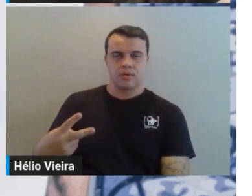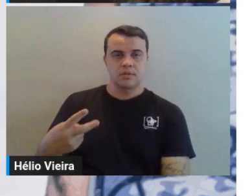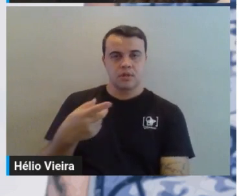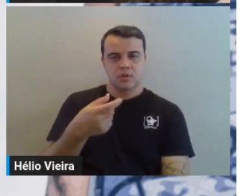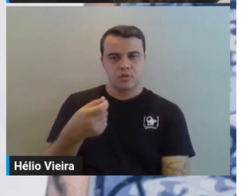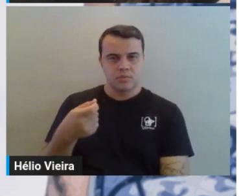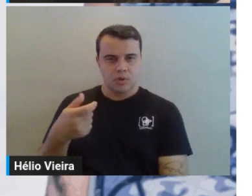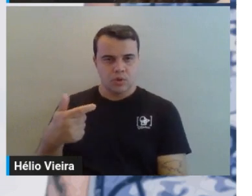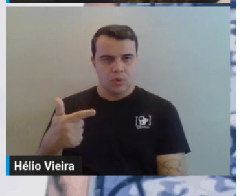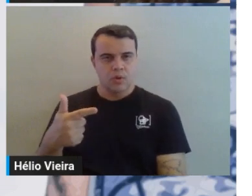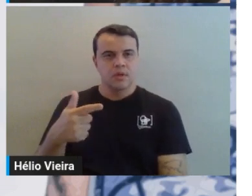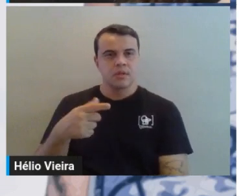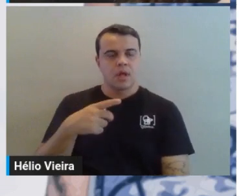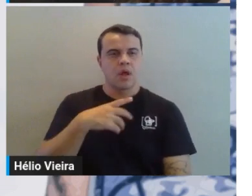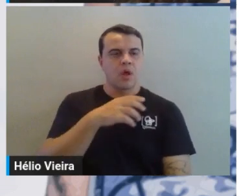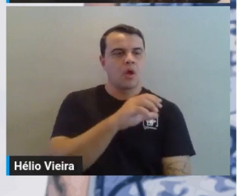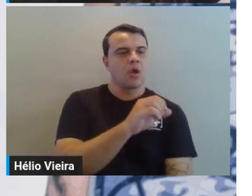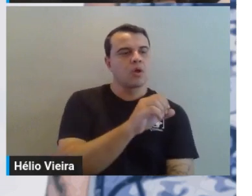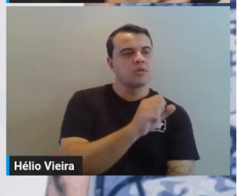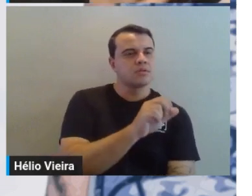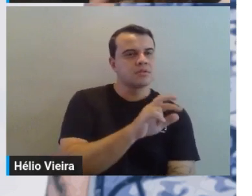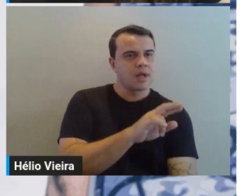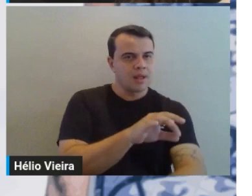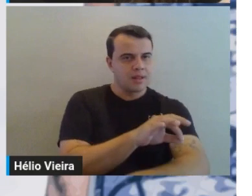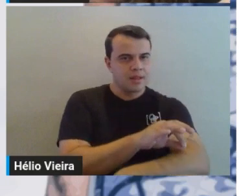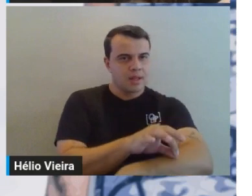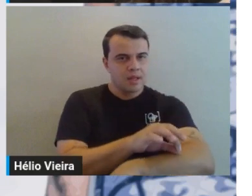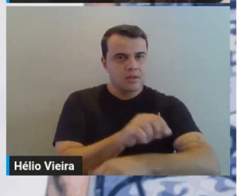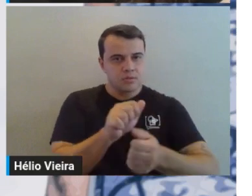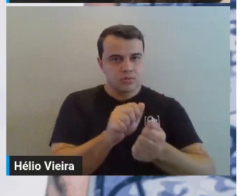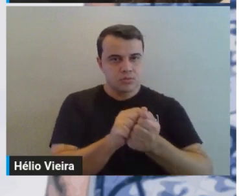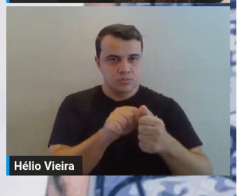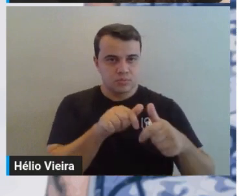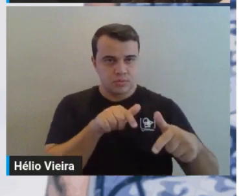próprio Niemeyer, com vários colaboradores,